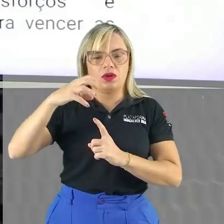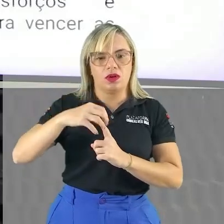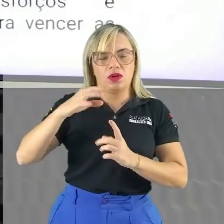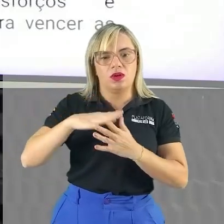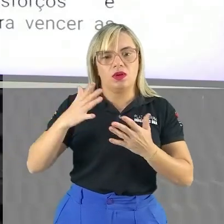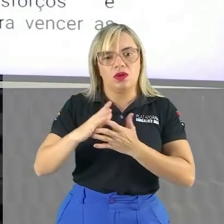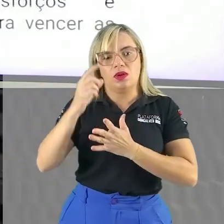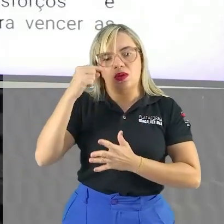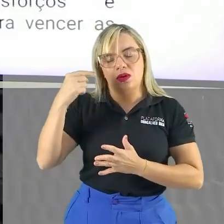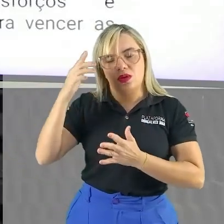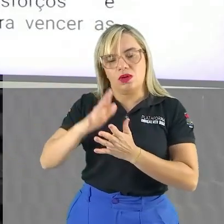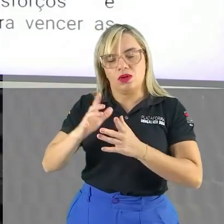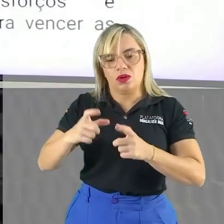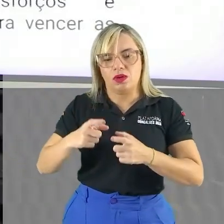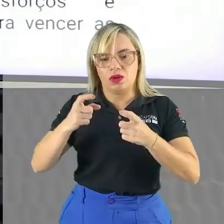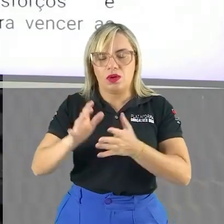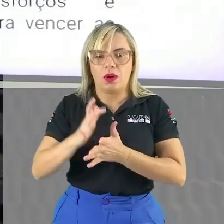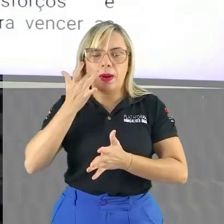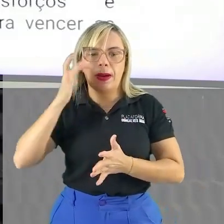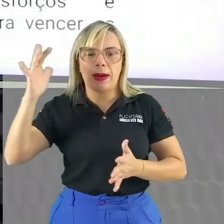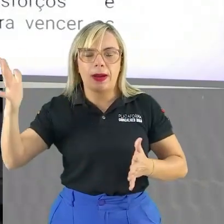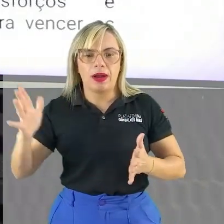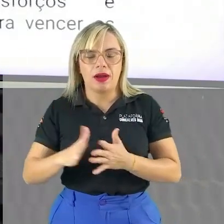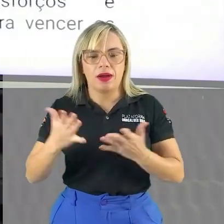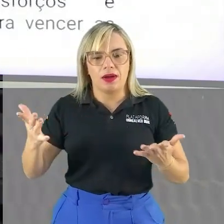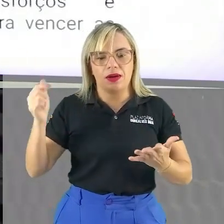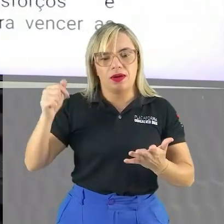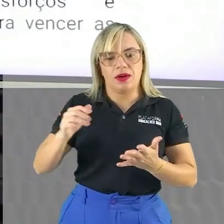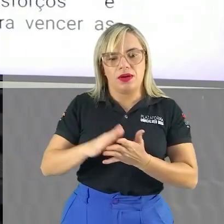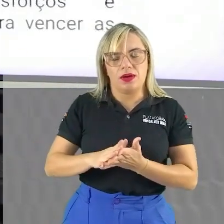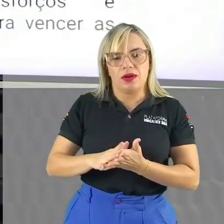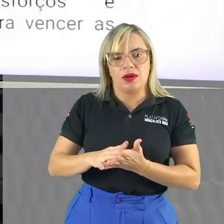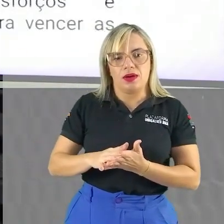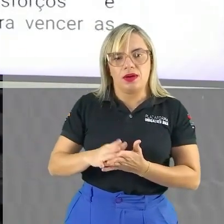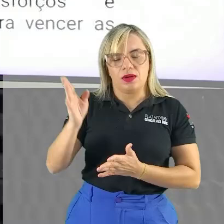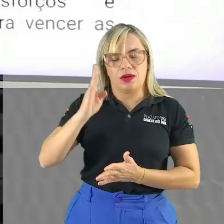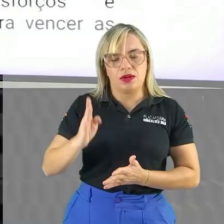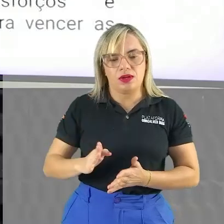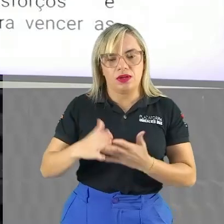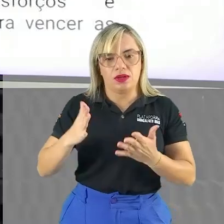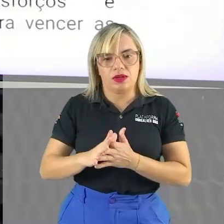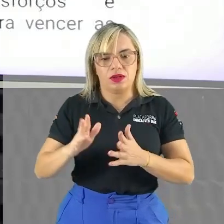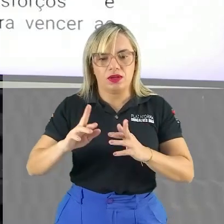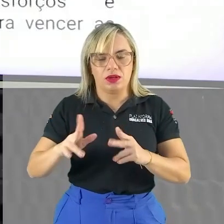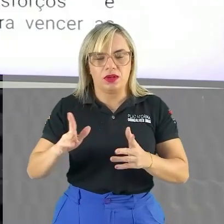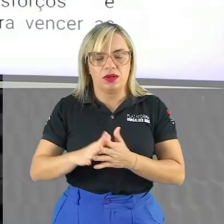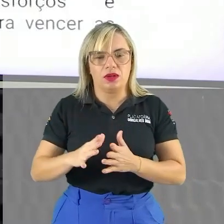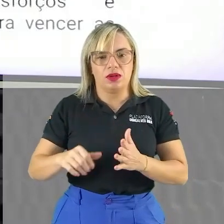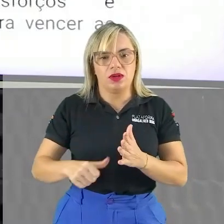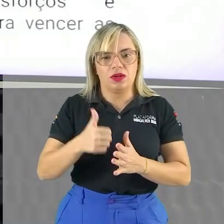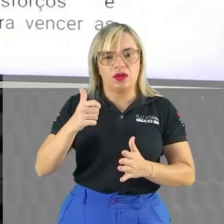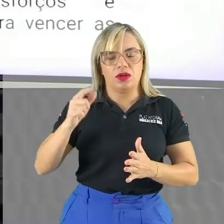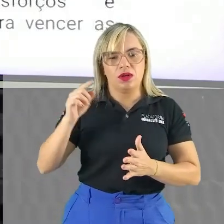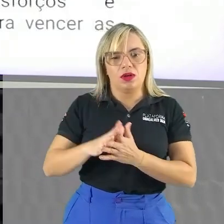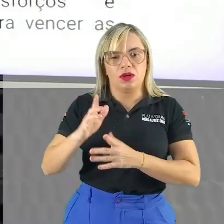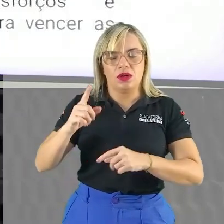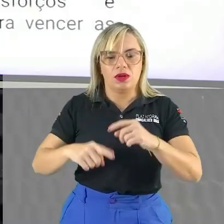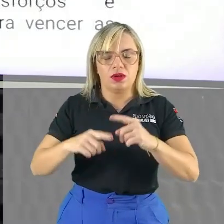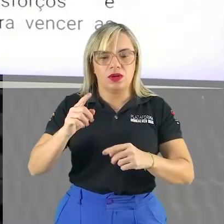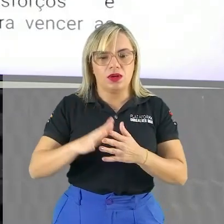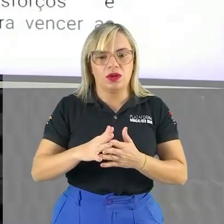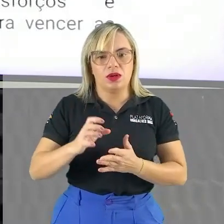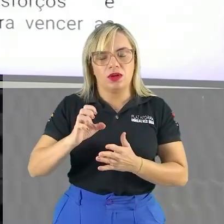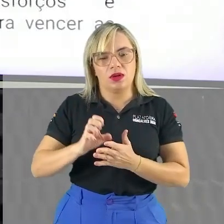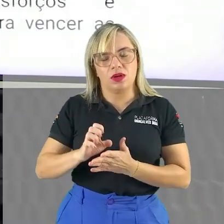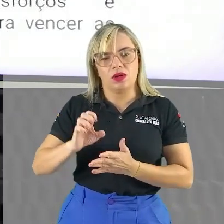né, encontrou os metais preciosos, aqui no Brasil vai ser diferente. Então, o primeiro produto de exportação para a Europa vai